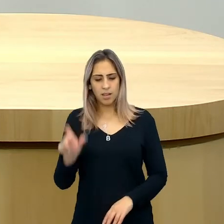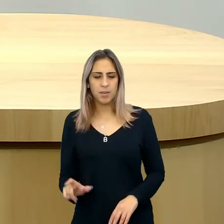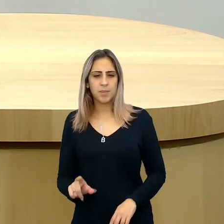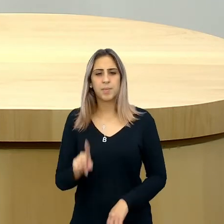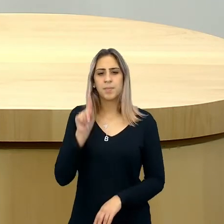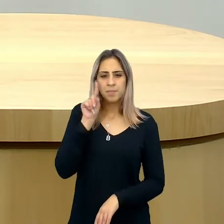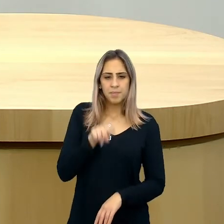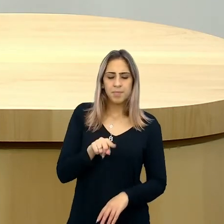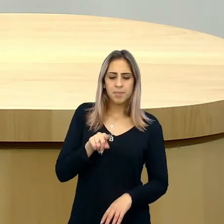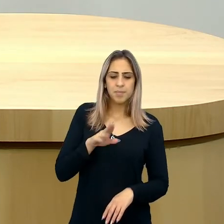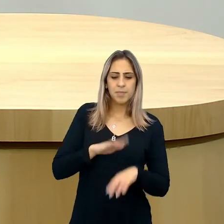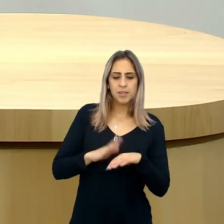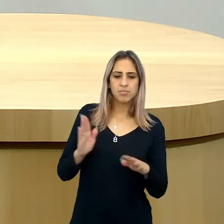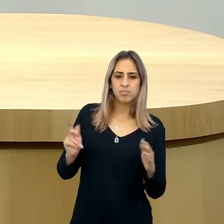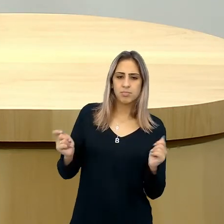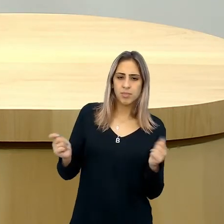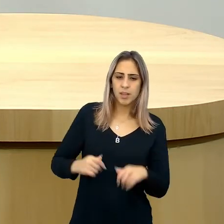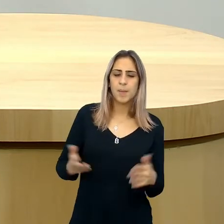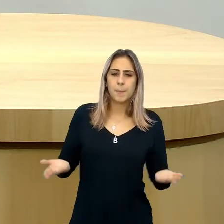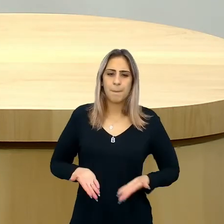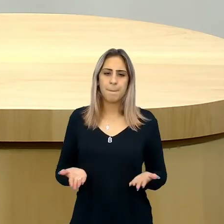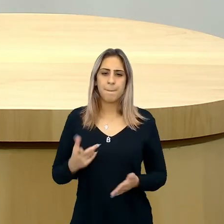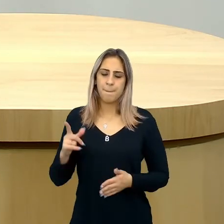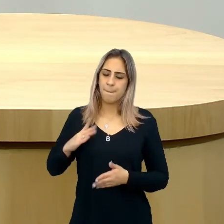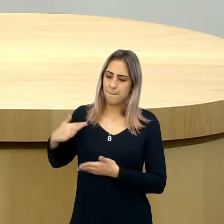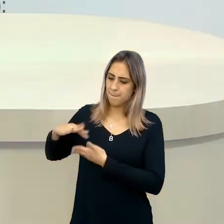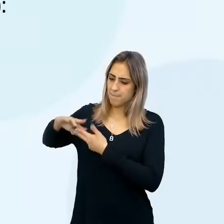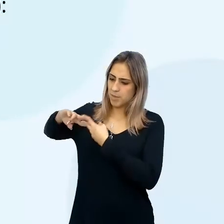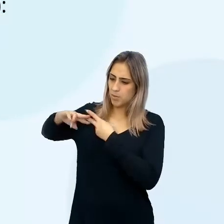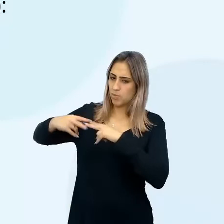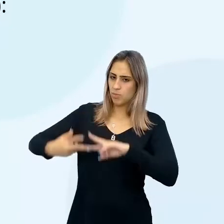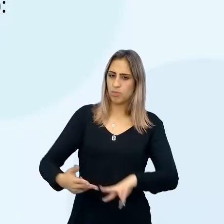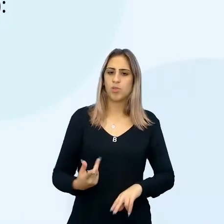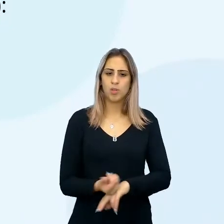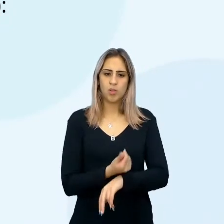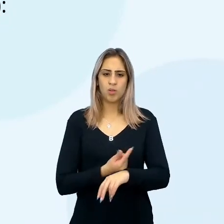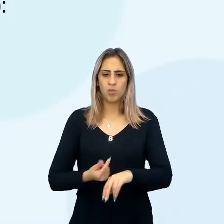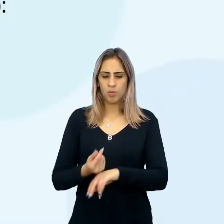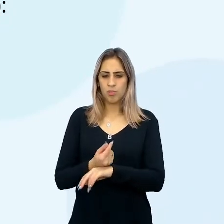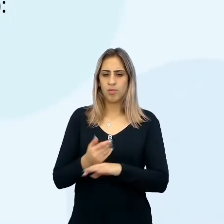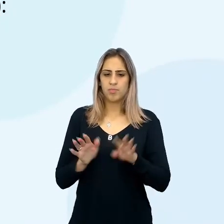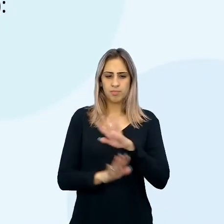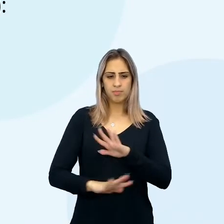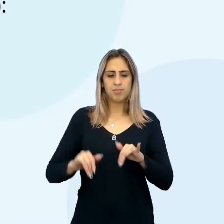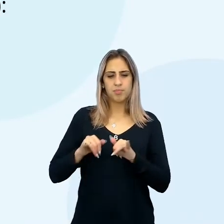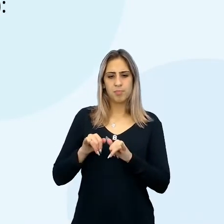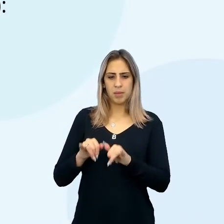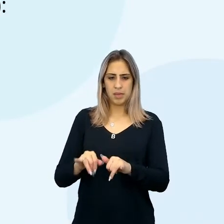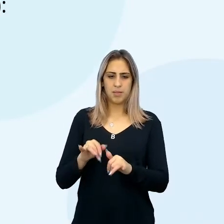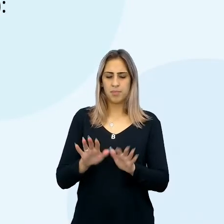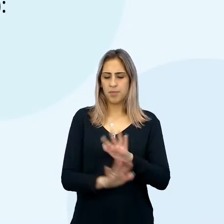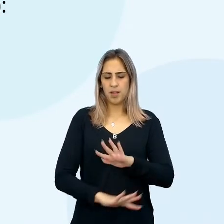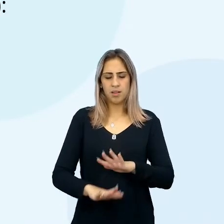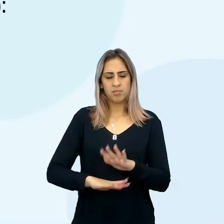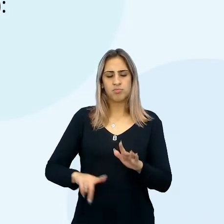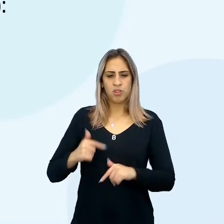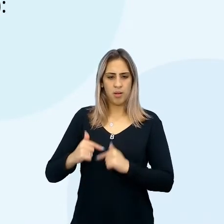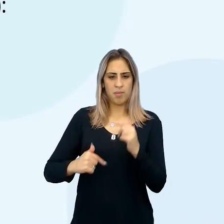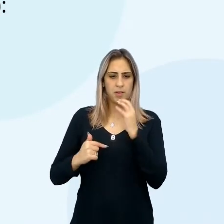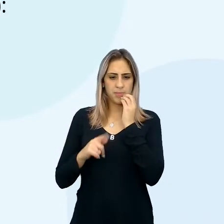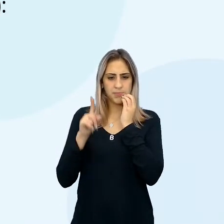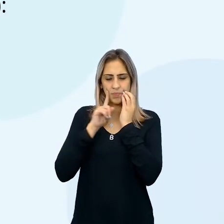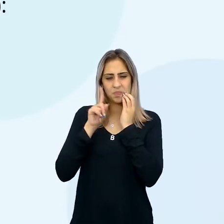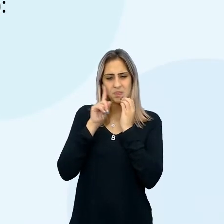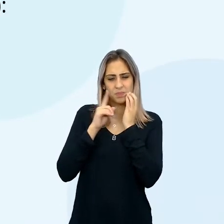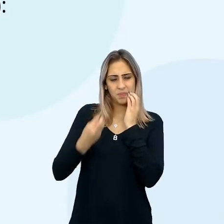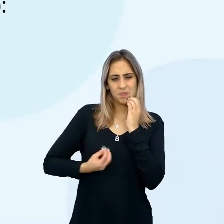o ativo mais capaz hoje de gerar lucro e controle de mercado, né? A informação sobre o nosso